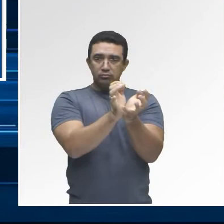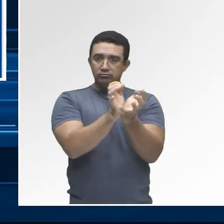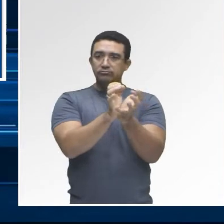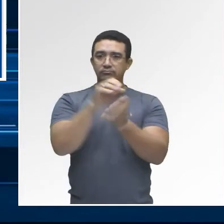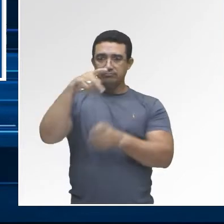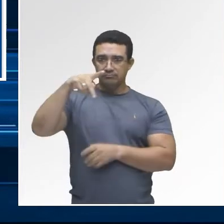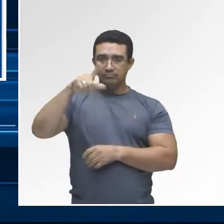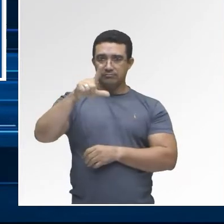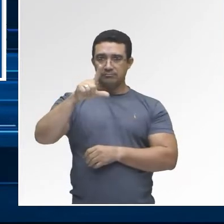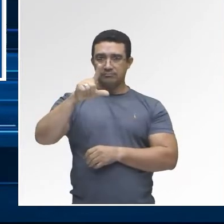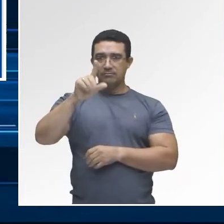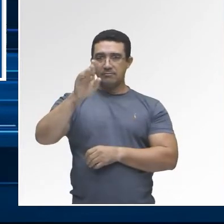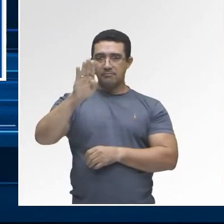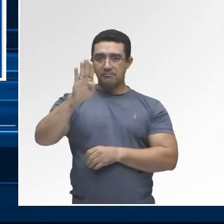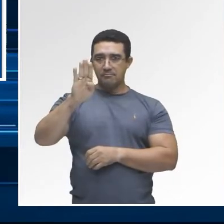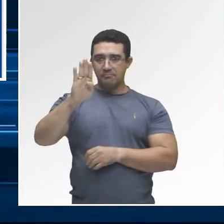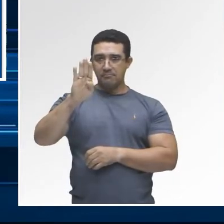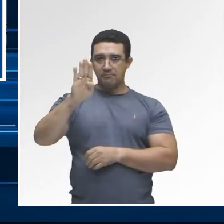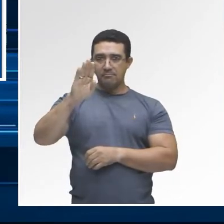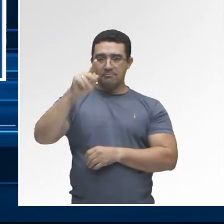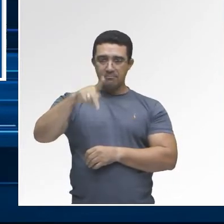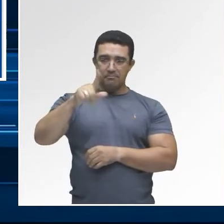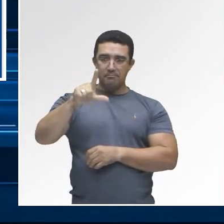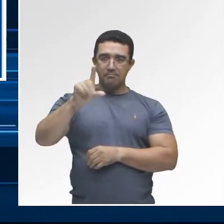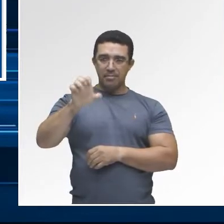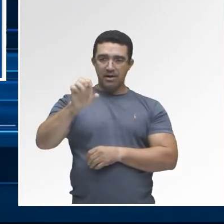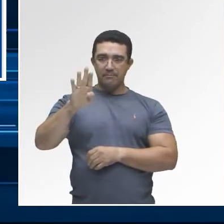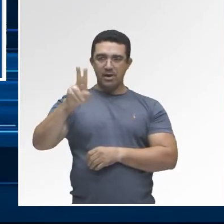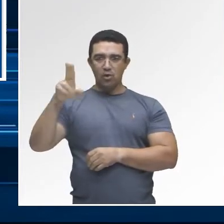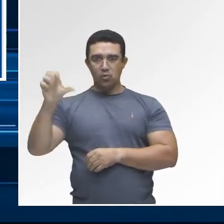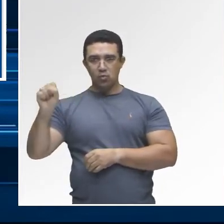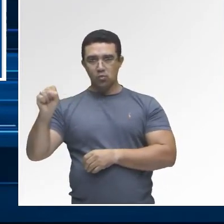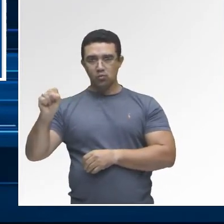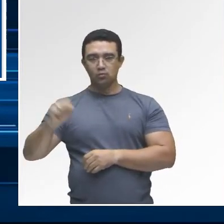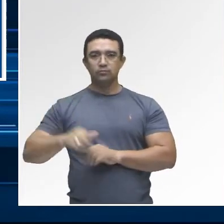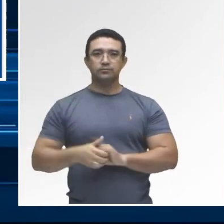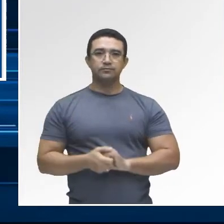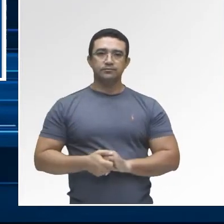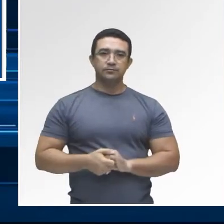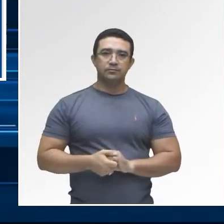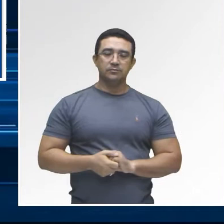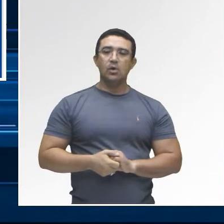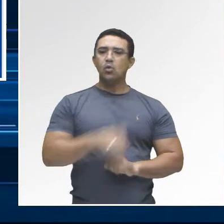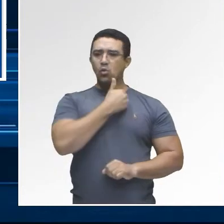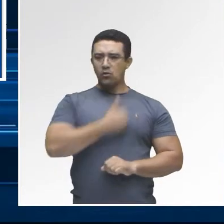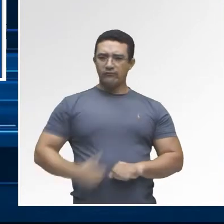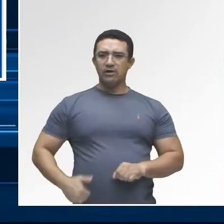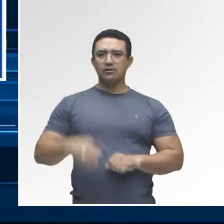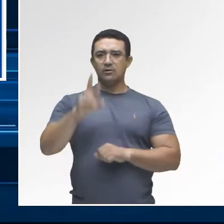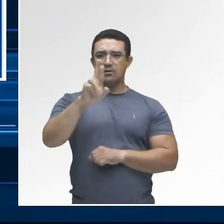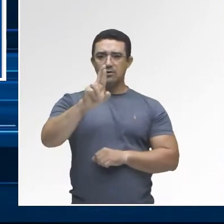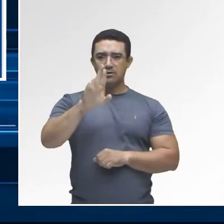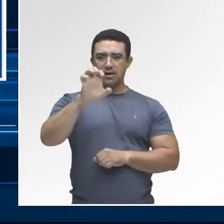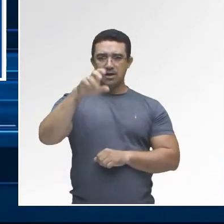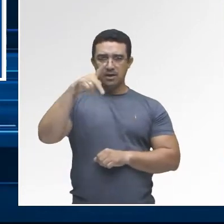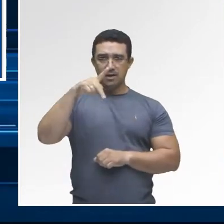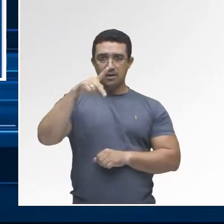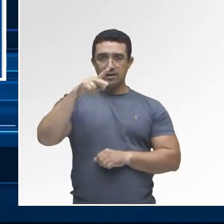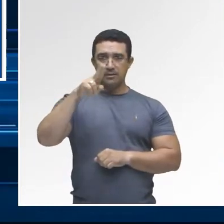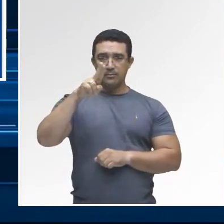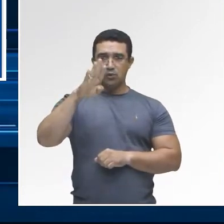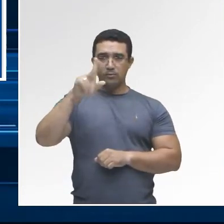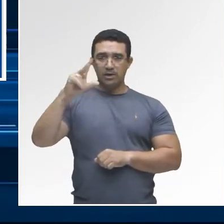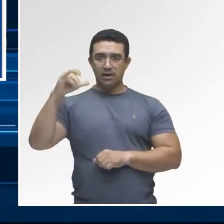das terras conquistadas, tá? Lembrando que a República vai ser um momento de expansão dos domínios territoriais